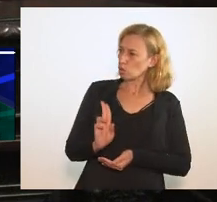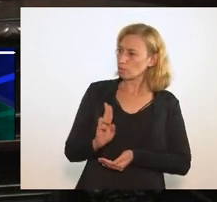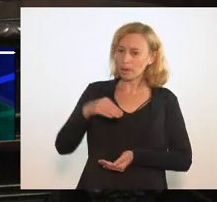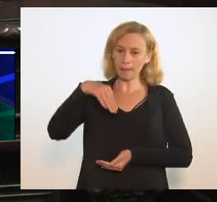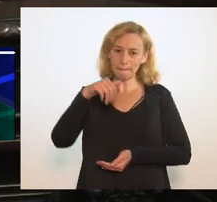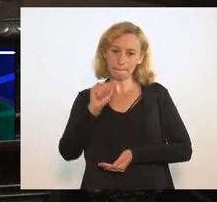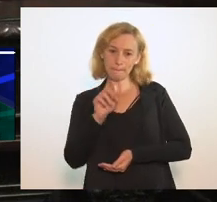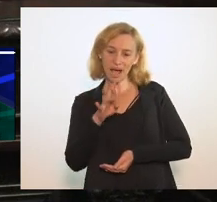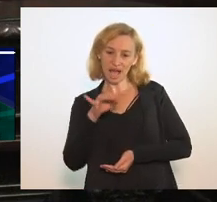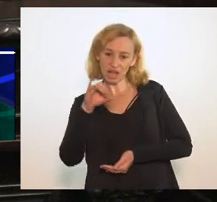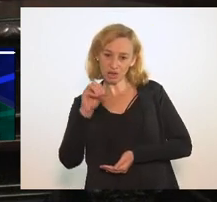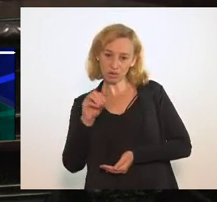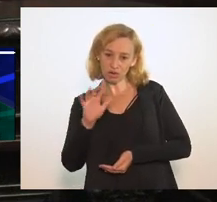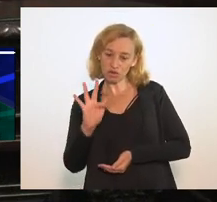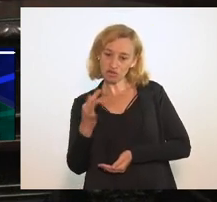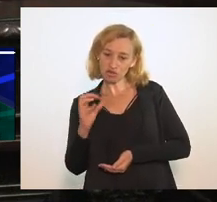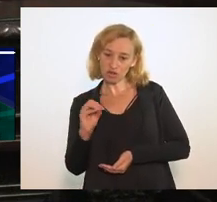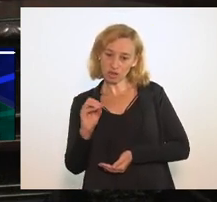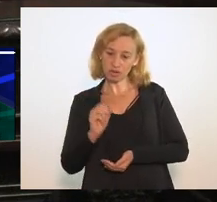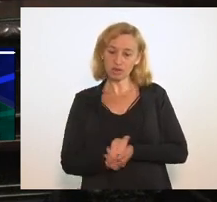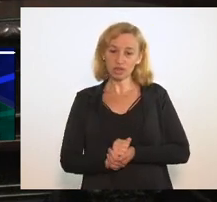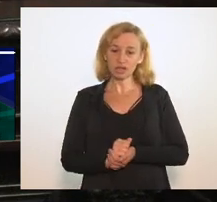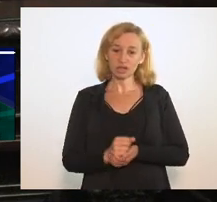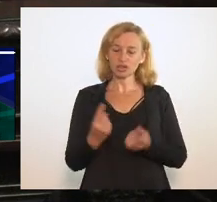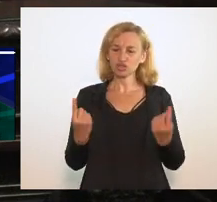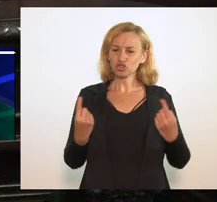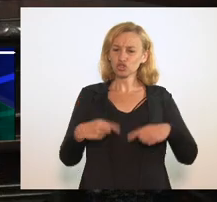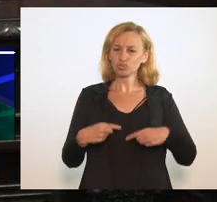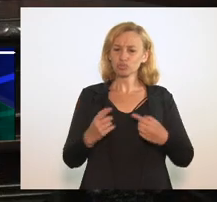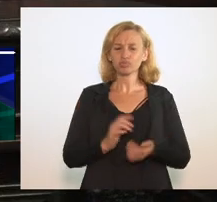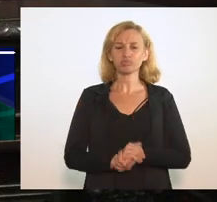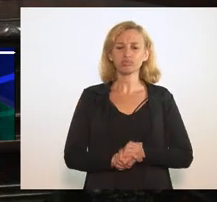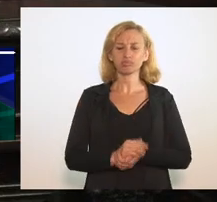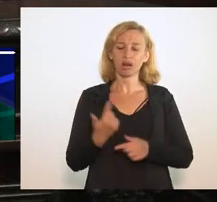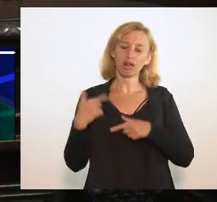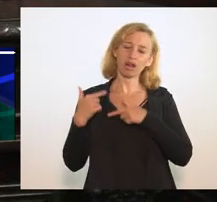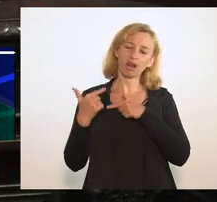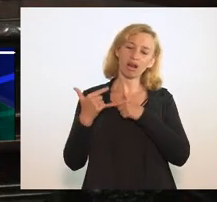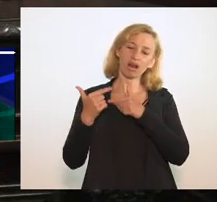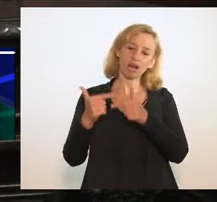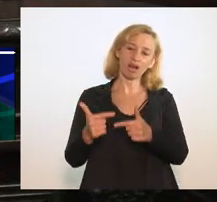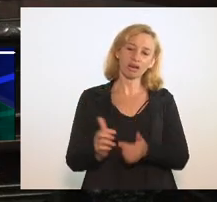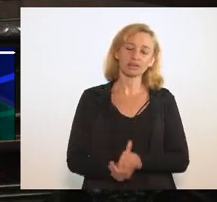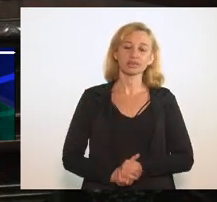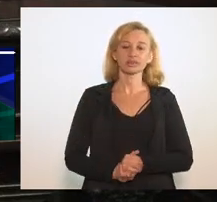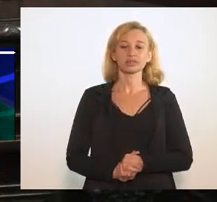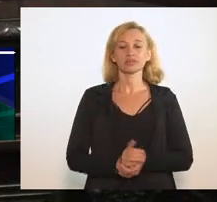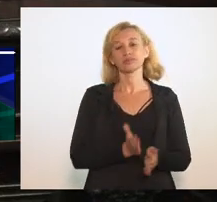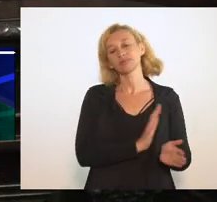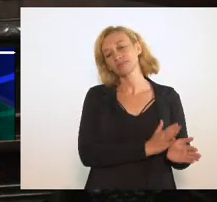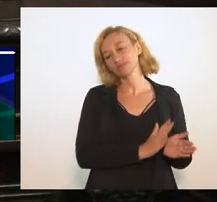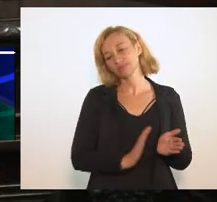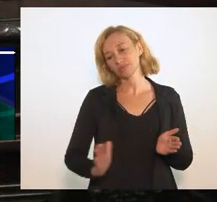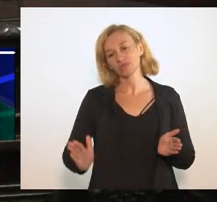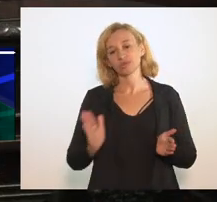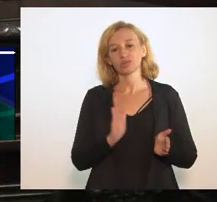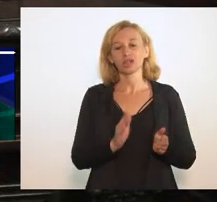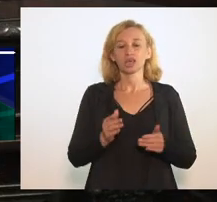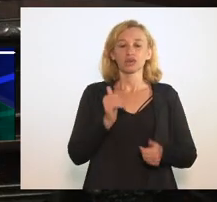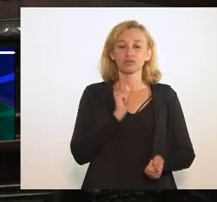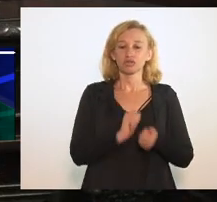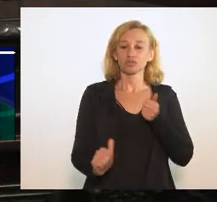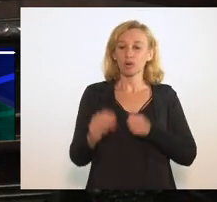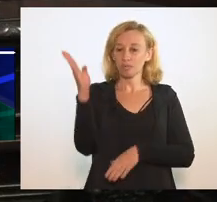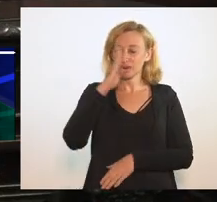Filho, tem a ver, inclusive, com as disputas travadas ao longo do tempo pelos caminhos do futebol brasileiro e